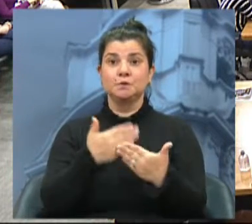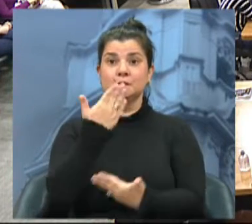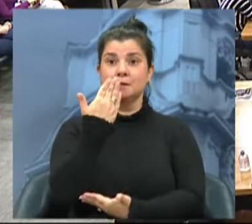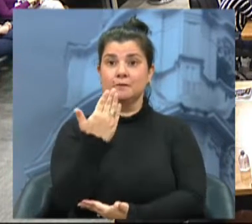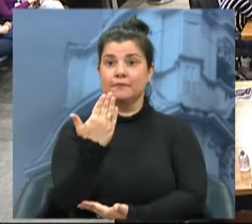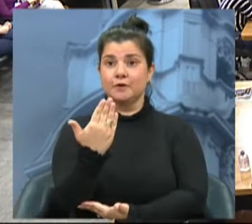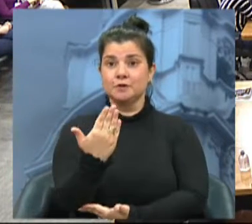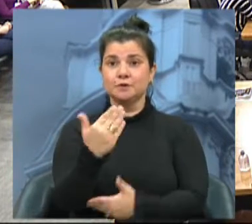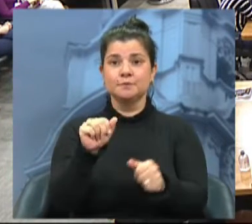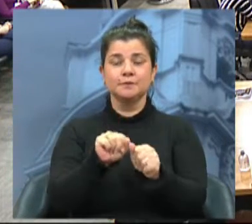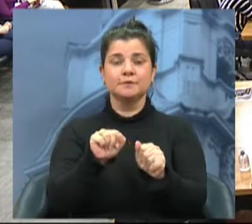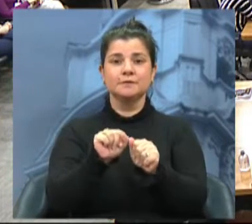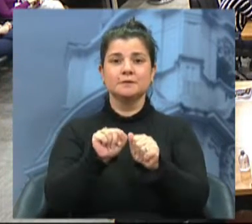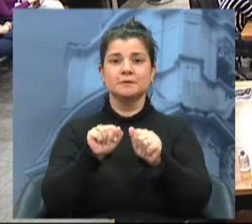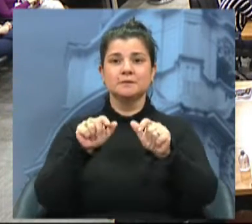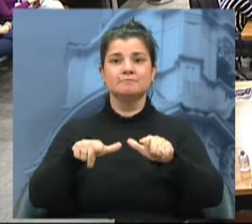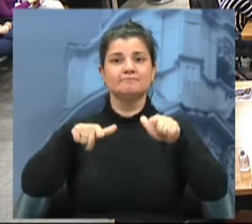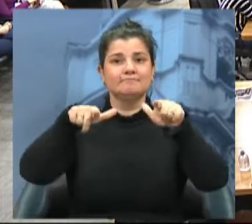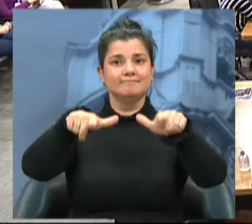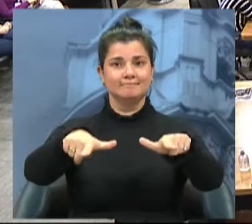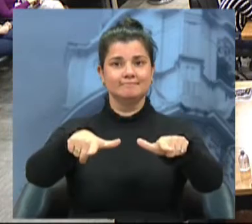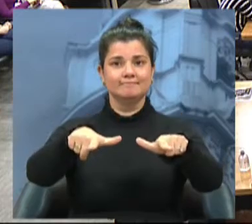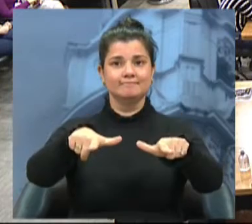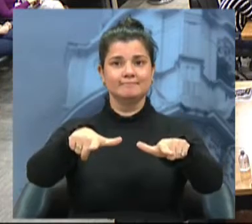para fazer a entrega para os servidores.